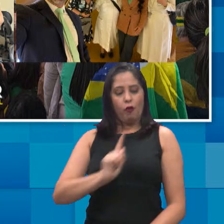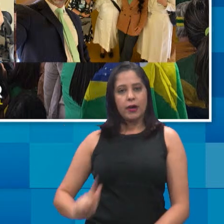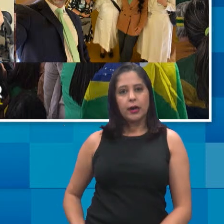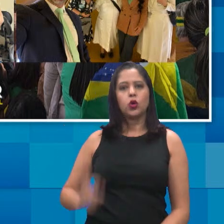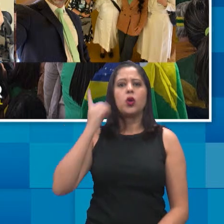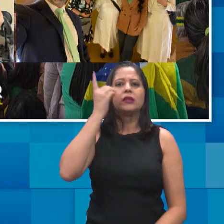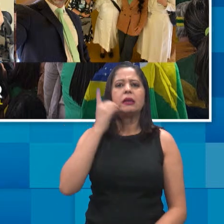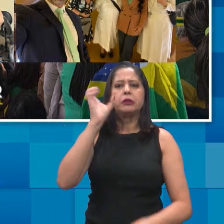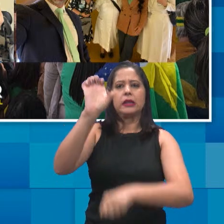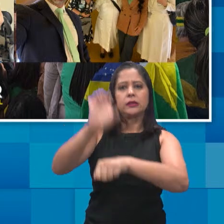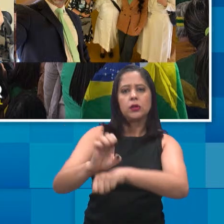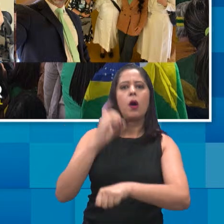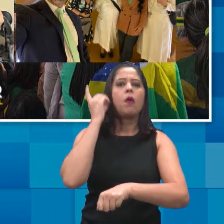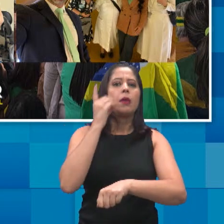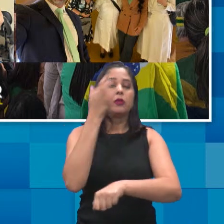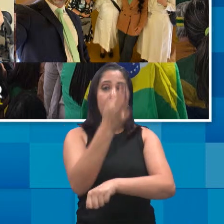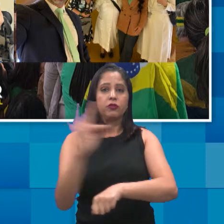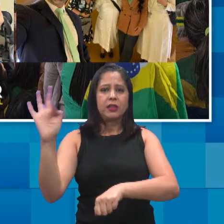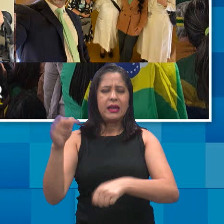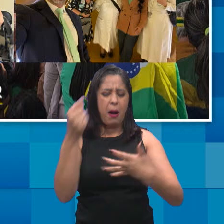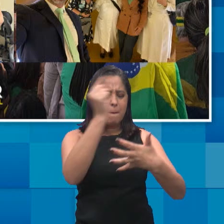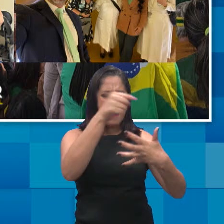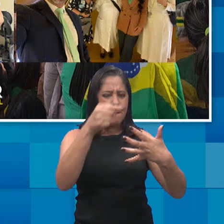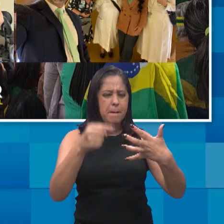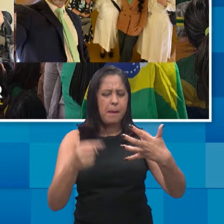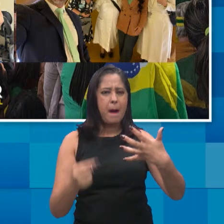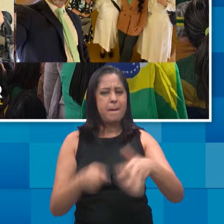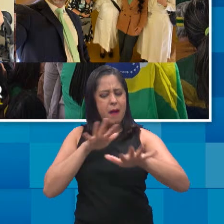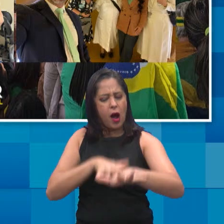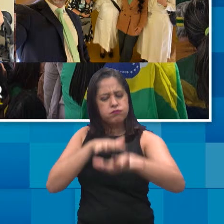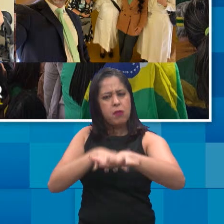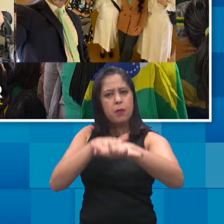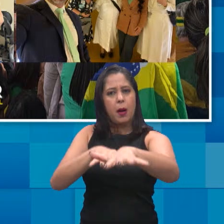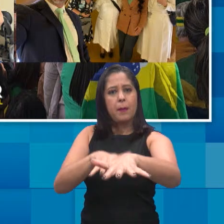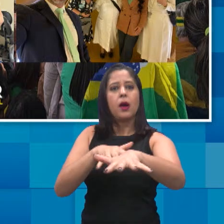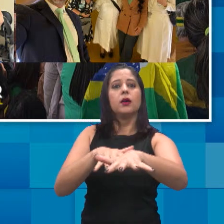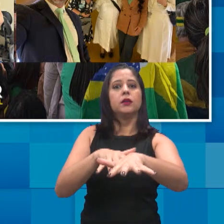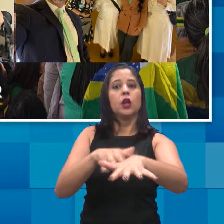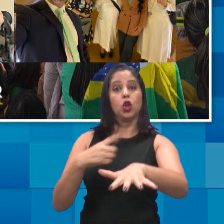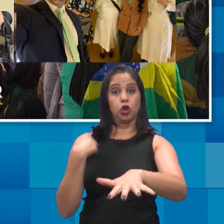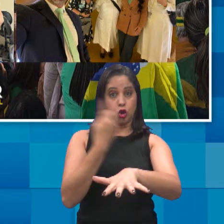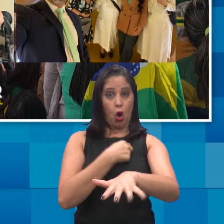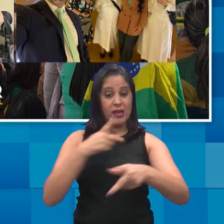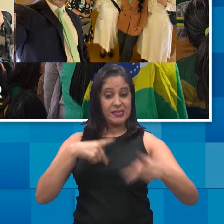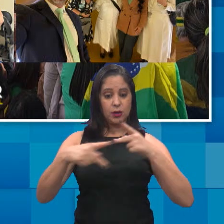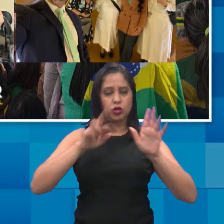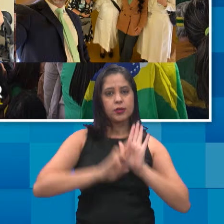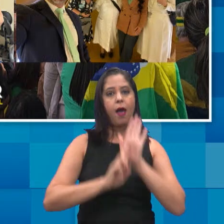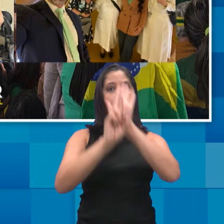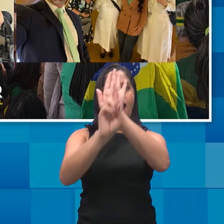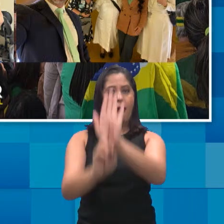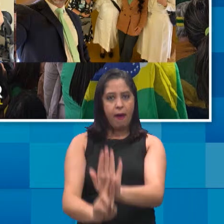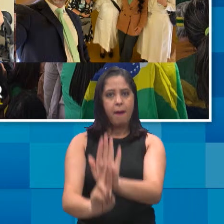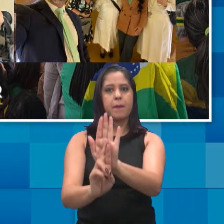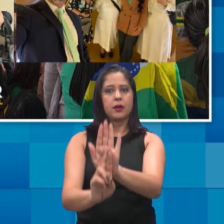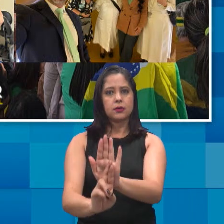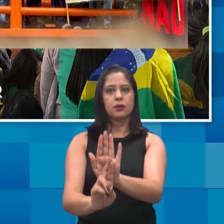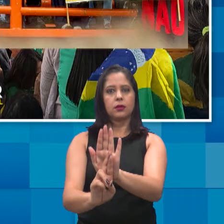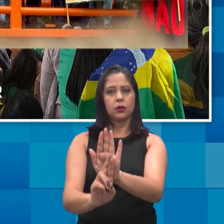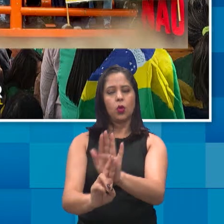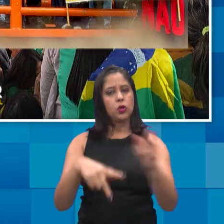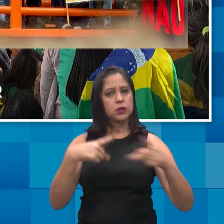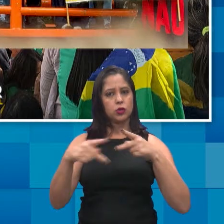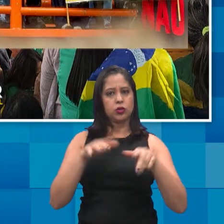deputados federais, e nós fizemos a nossa parte em São José dos Campos, representando o nosso povo joseense. Próxima